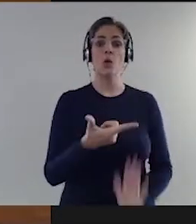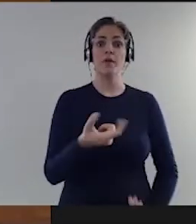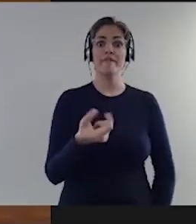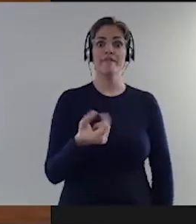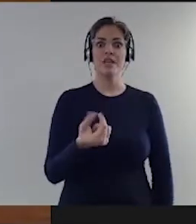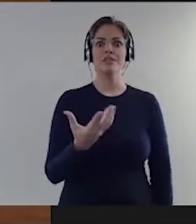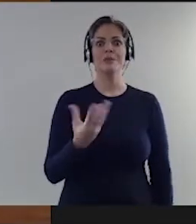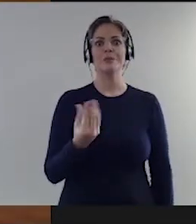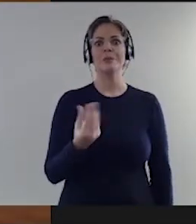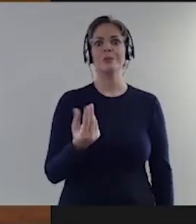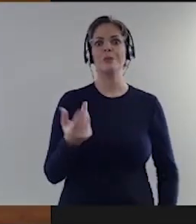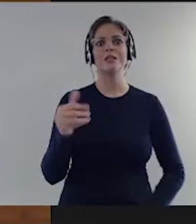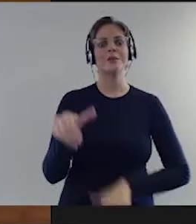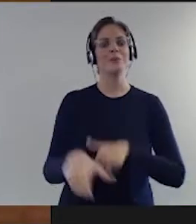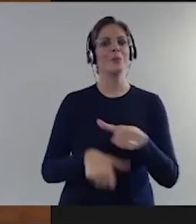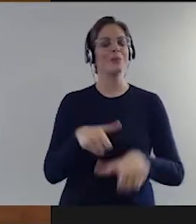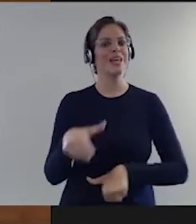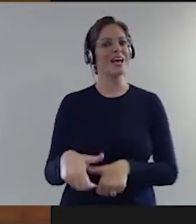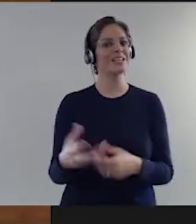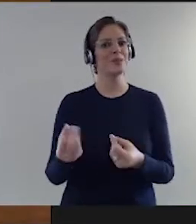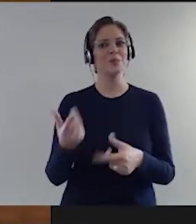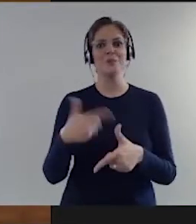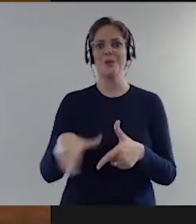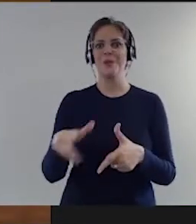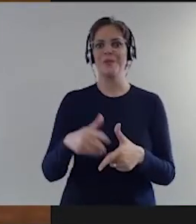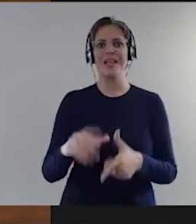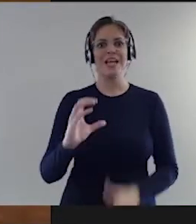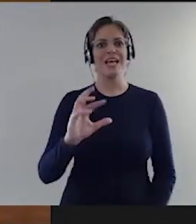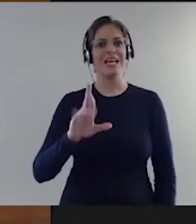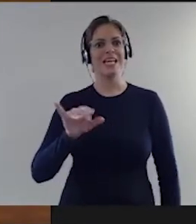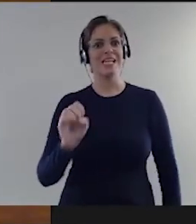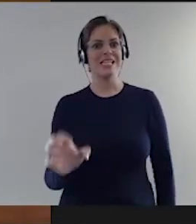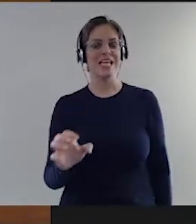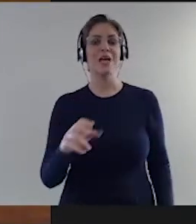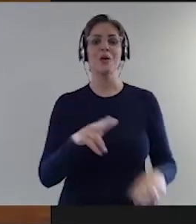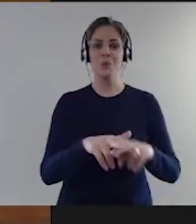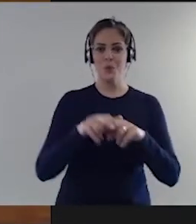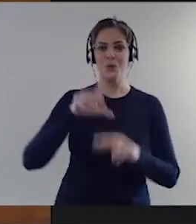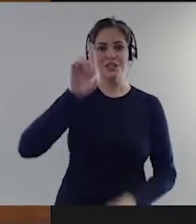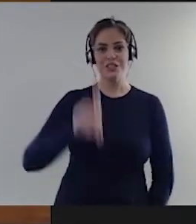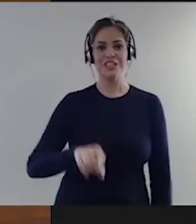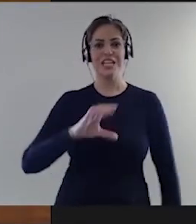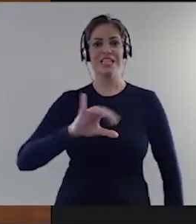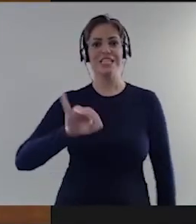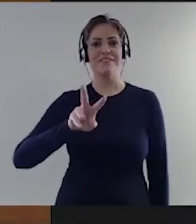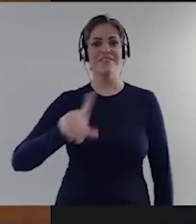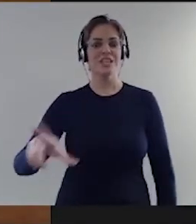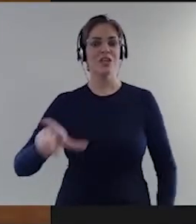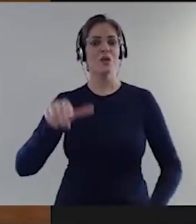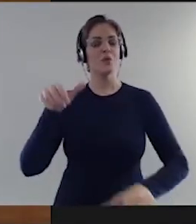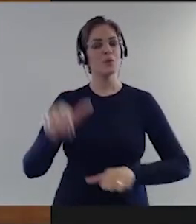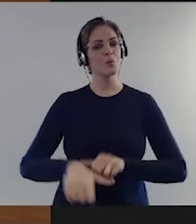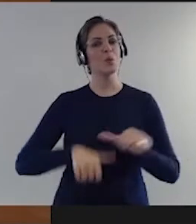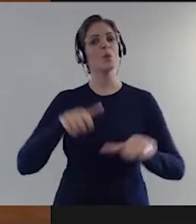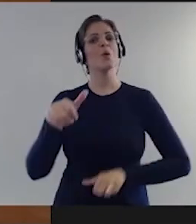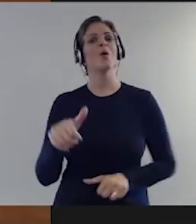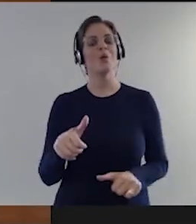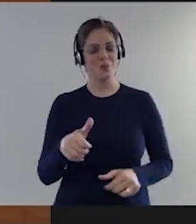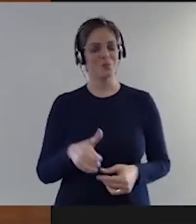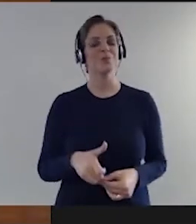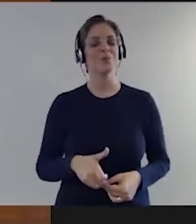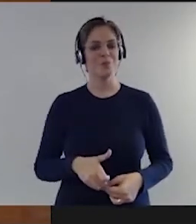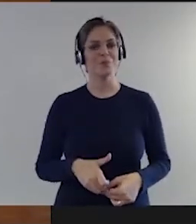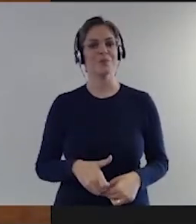crises. E que o século XX fez com que muito do direito civil fosse forjado a